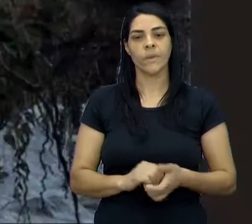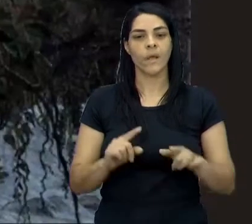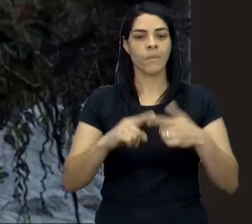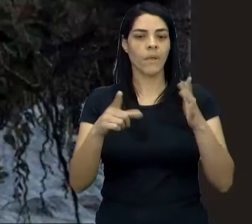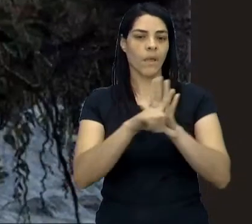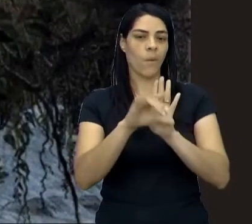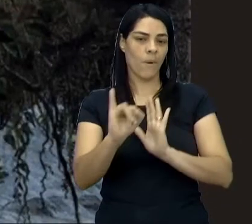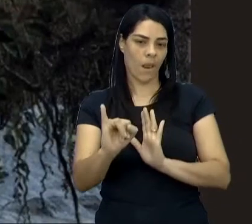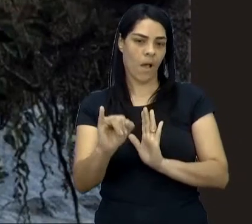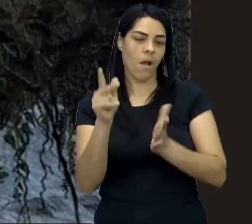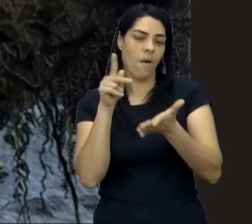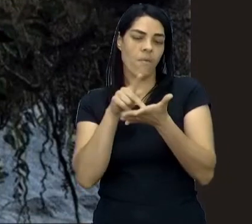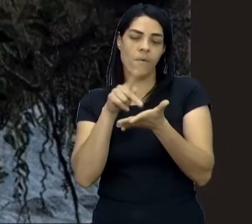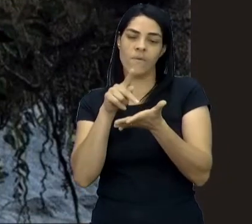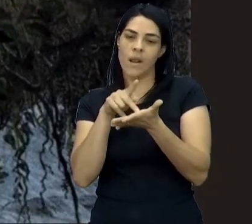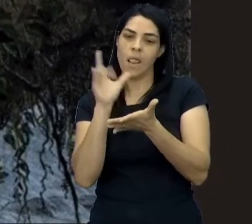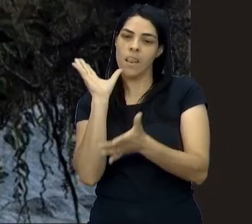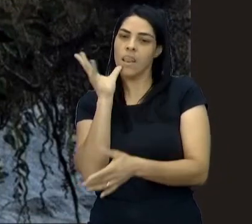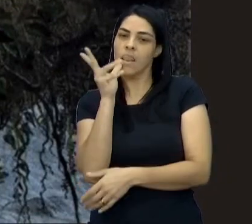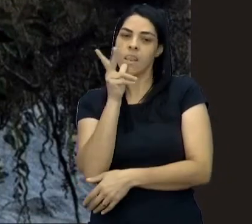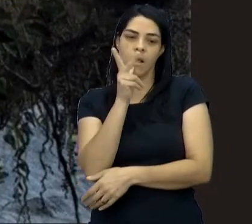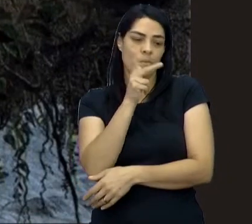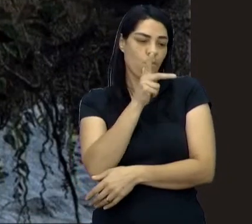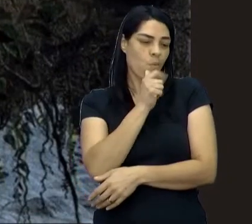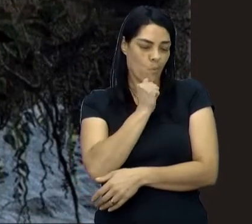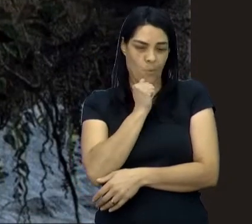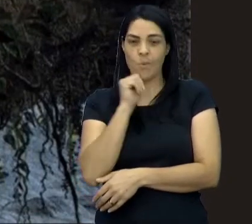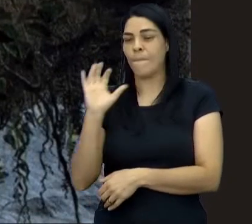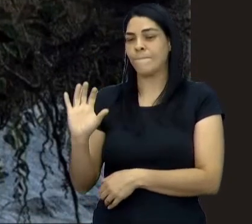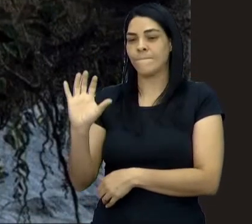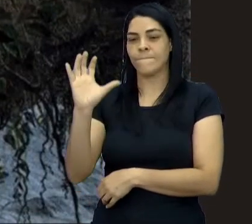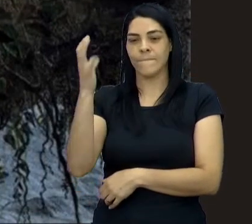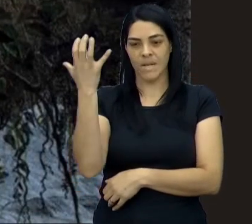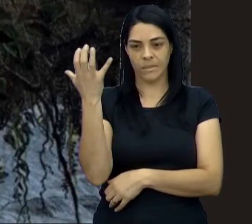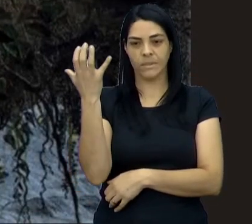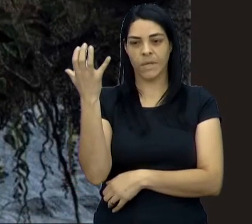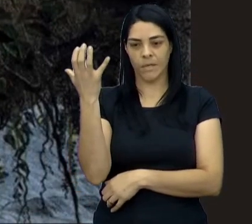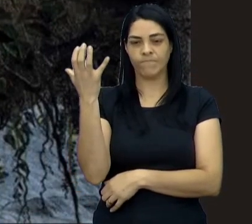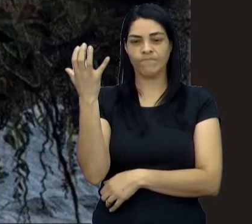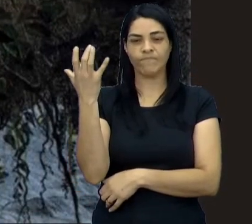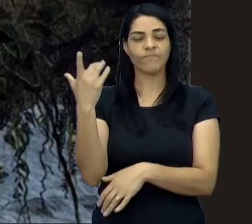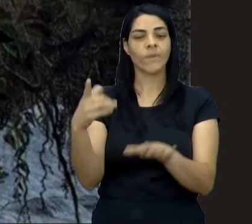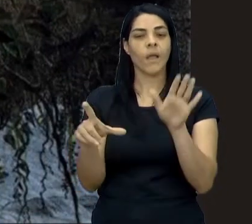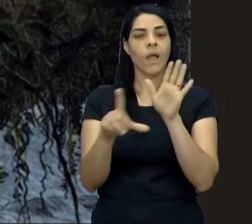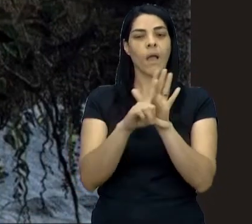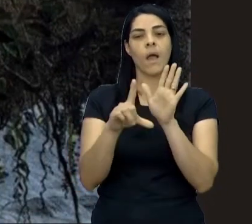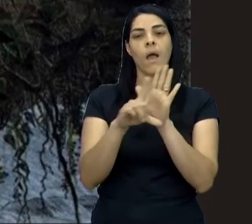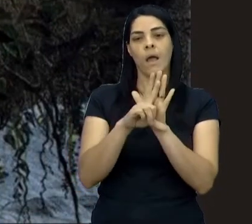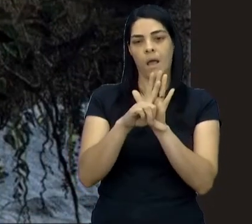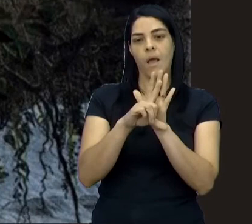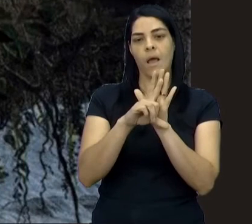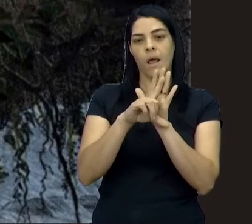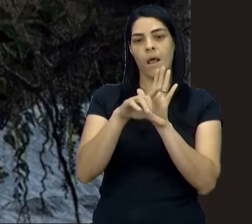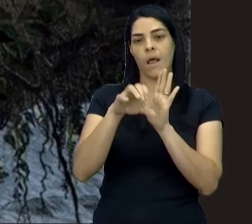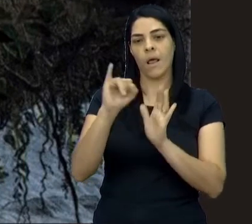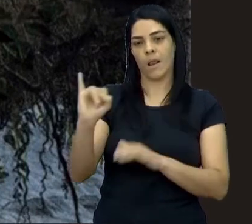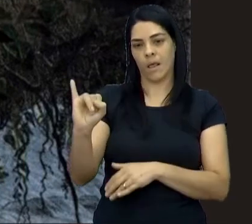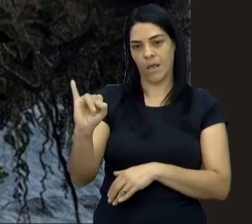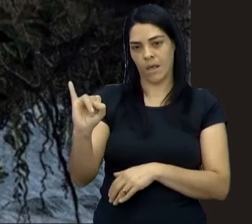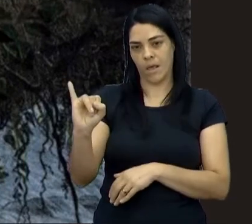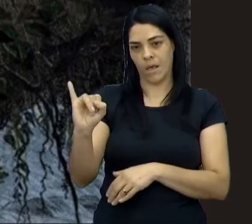uma lei que na verdade ela demorou para acontecer a lei a lei foi foi feita em